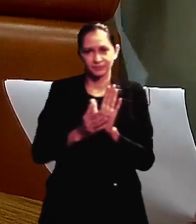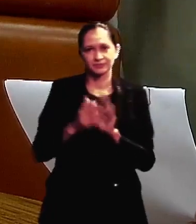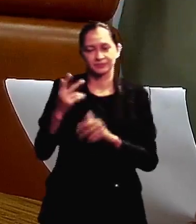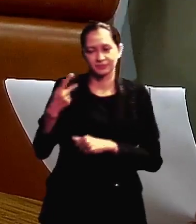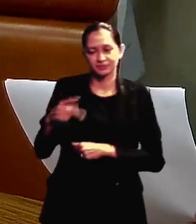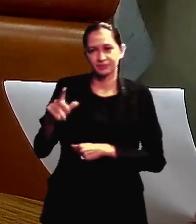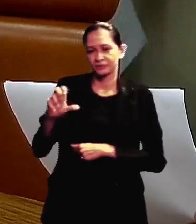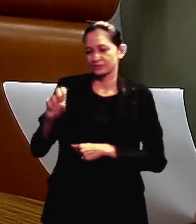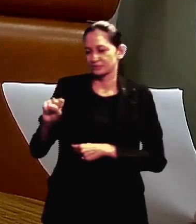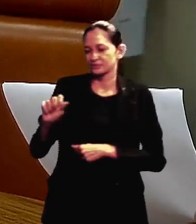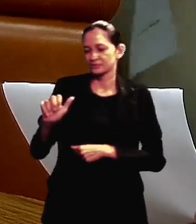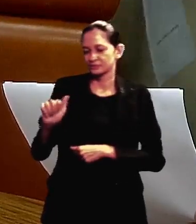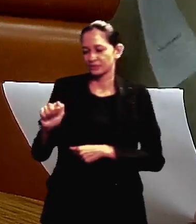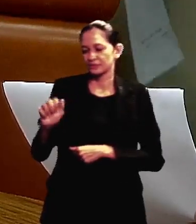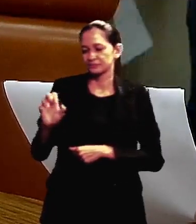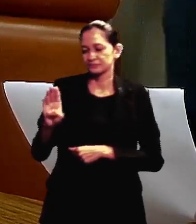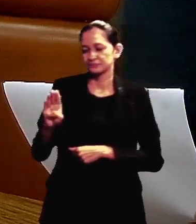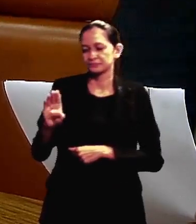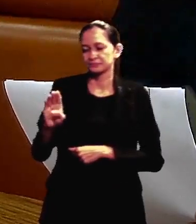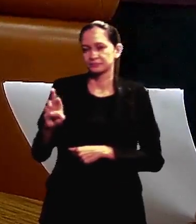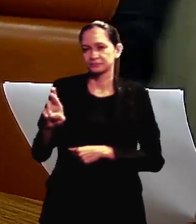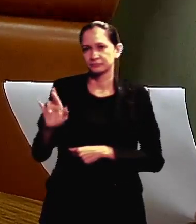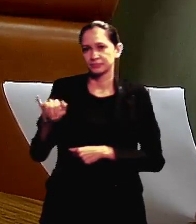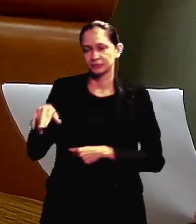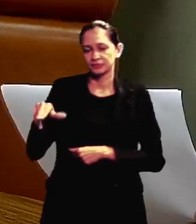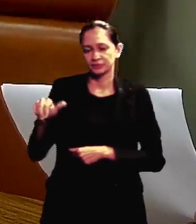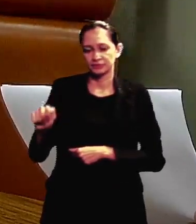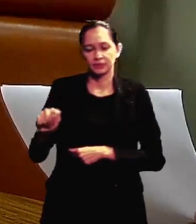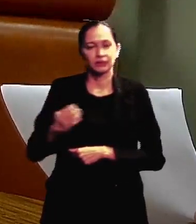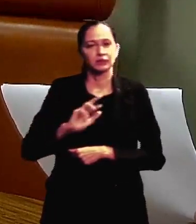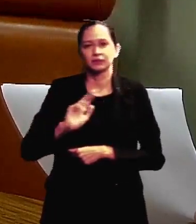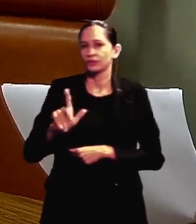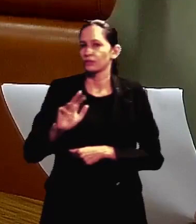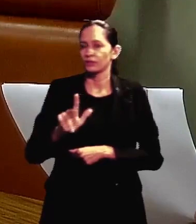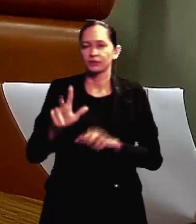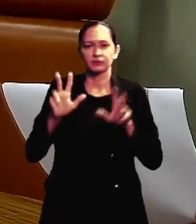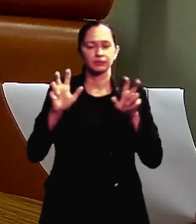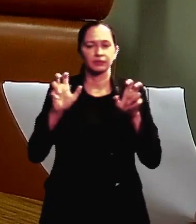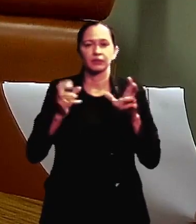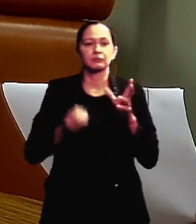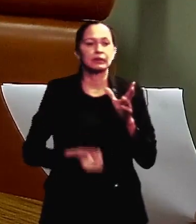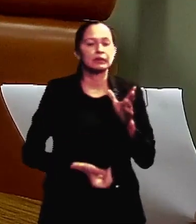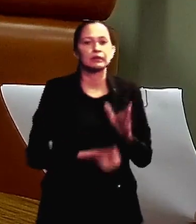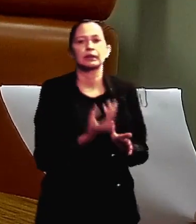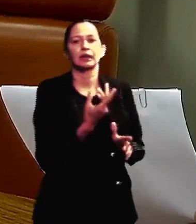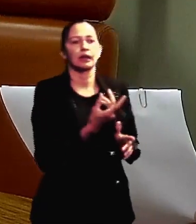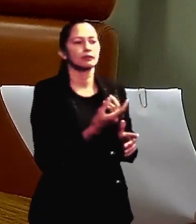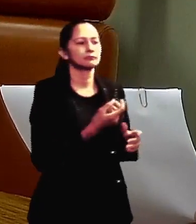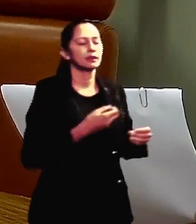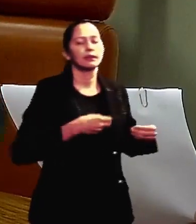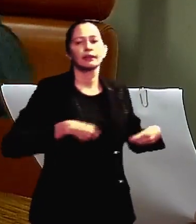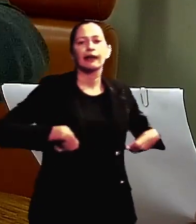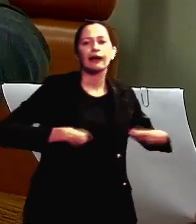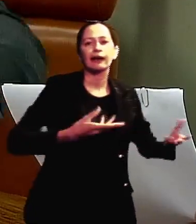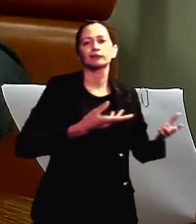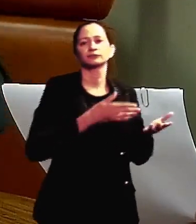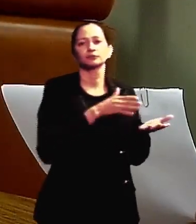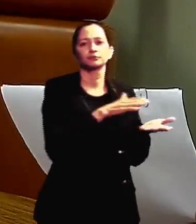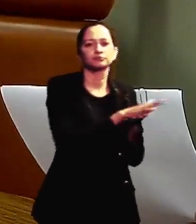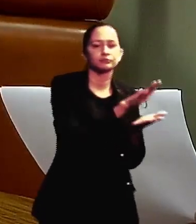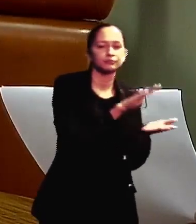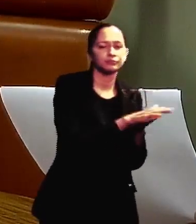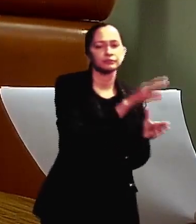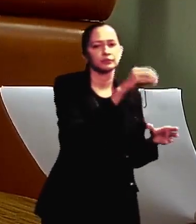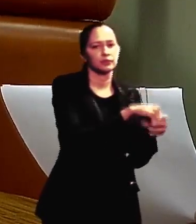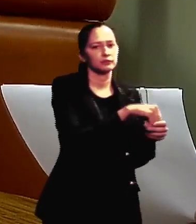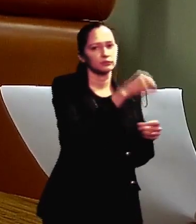Sabrina, ela não dispõe sobre criação de estrutura ou atribuição de qualquer órgão público da administração. Isso tem